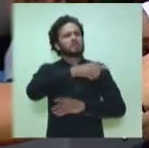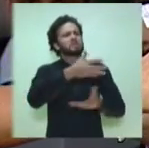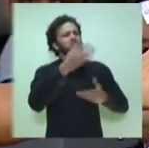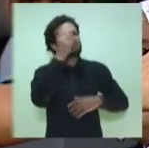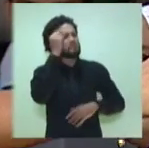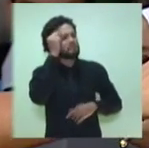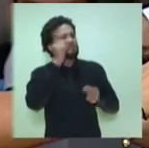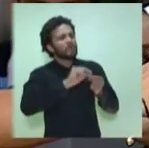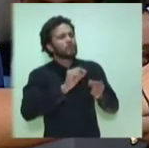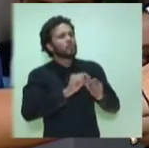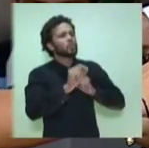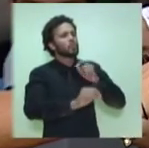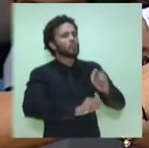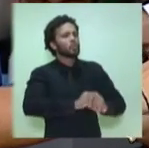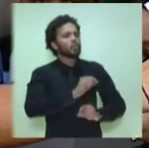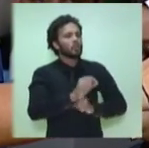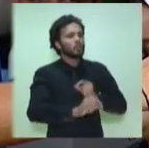fazer